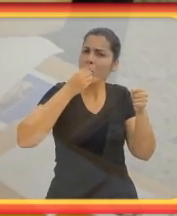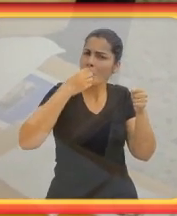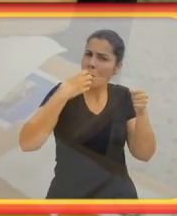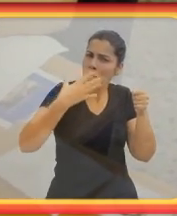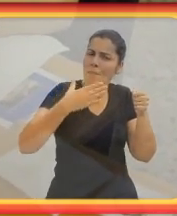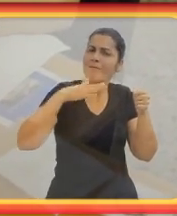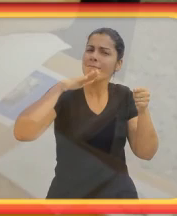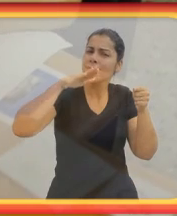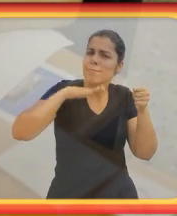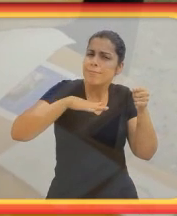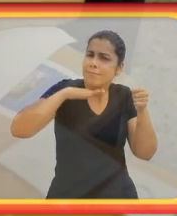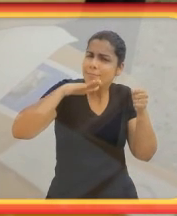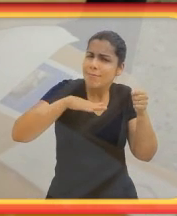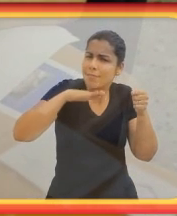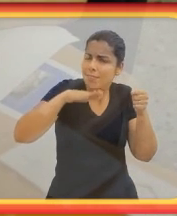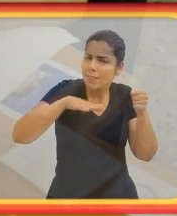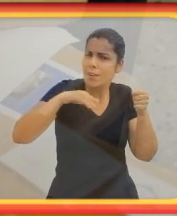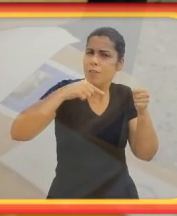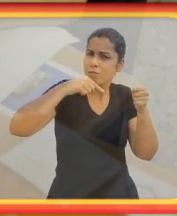Vamos? Vamos.